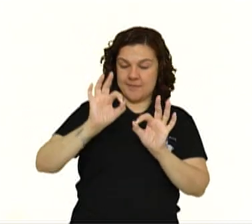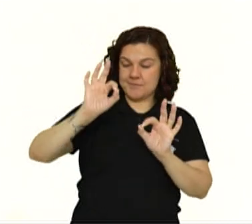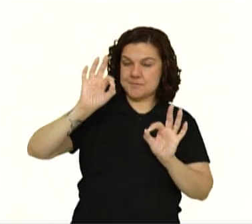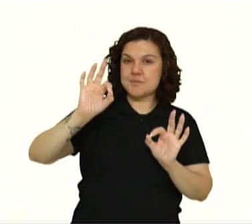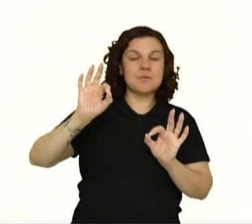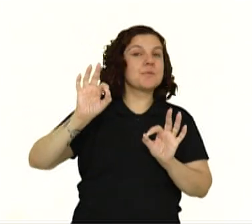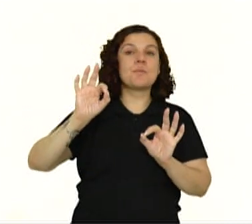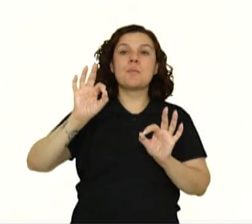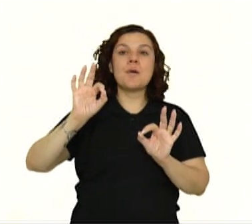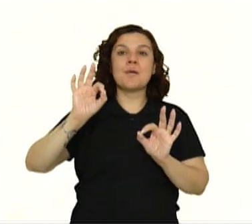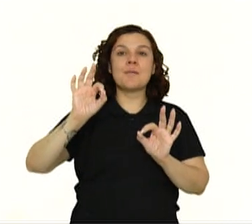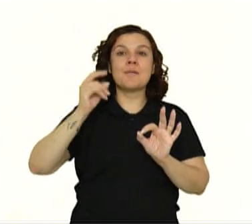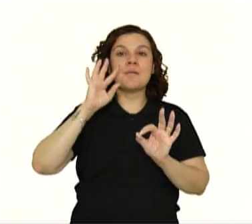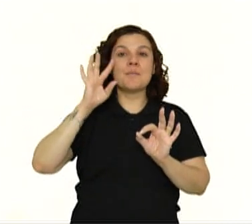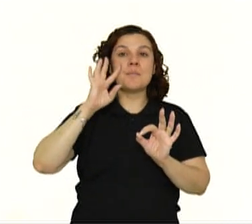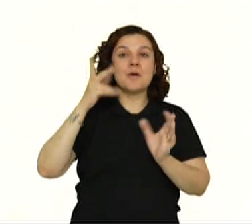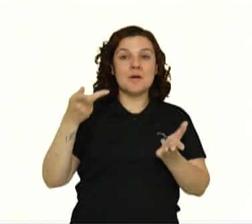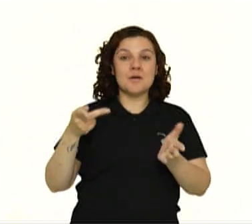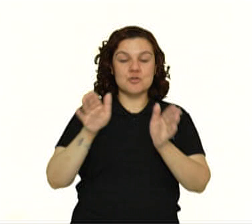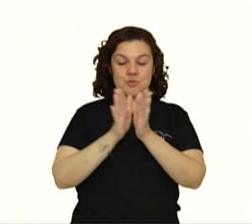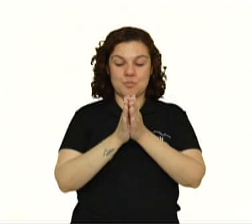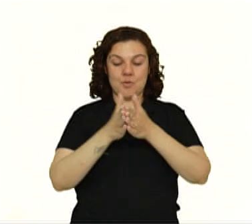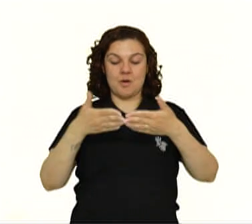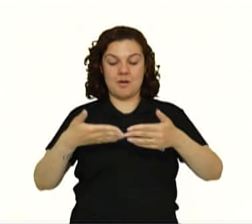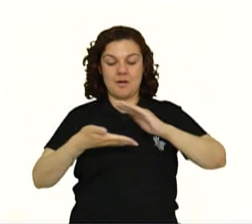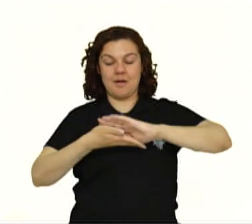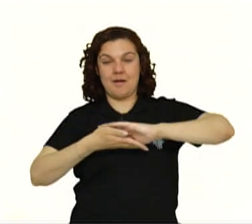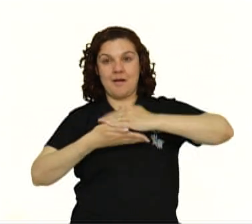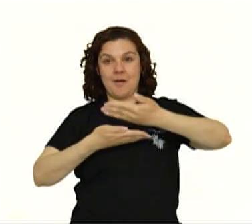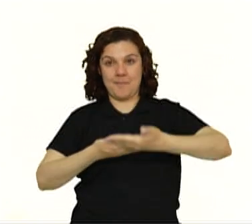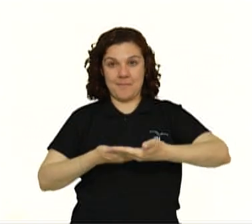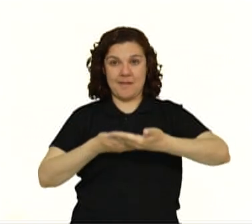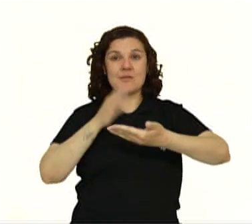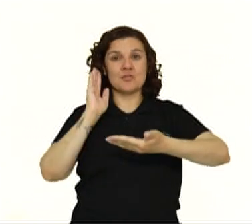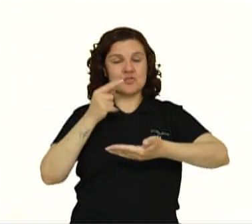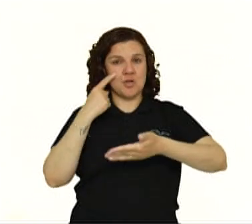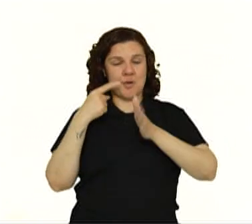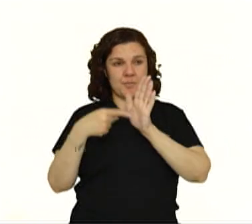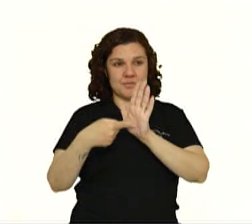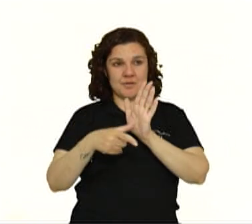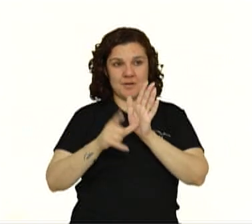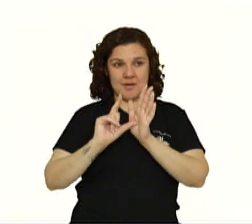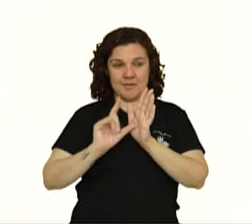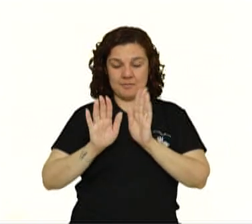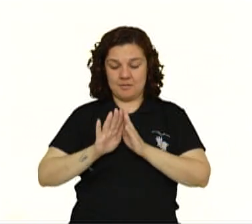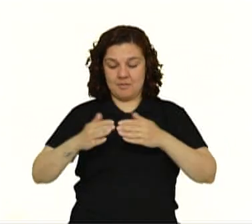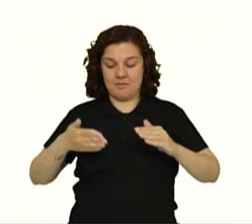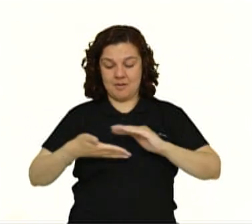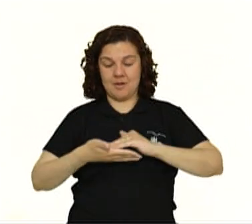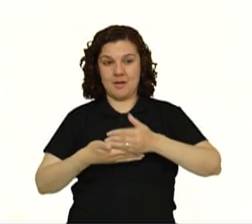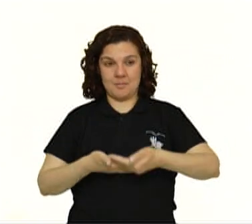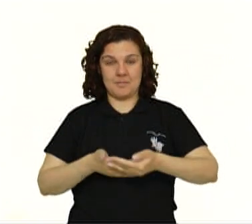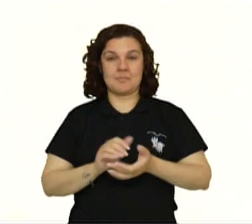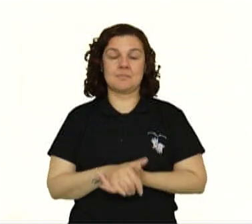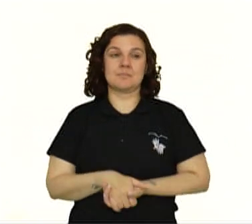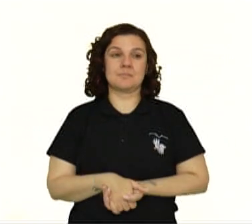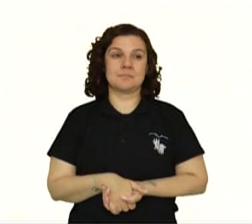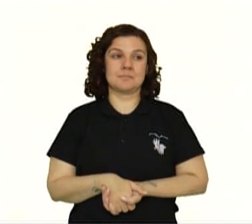desse caminho imaginando o cubo desmontado. Já passamos esse slide anteriormente, né? O cubo aberto,